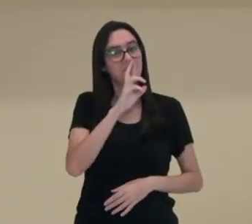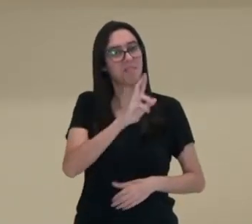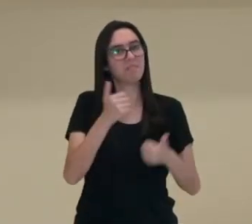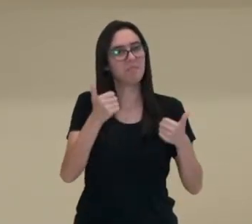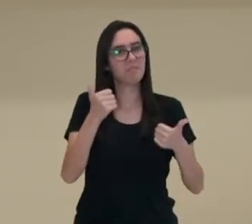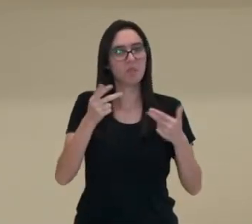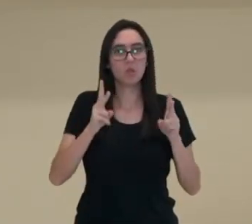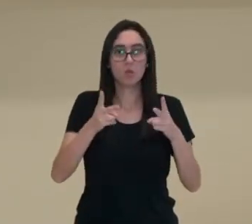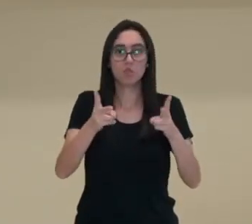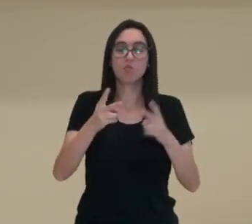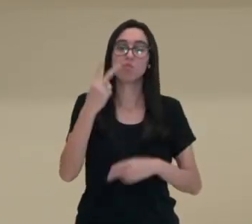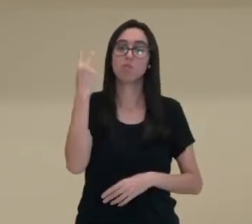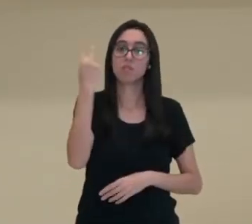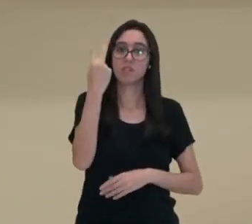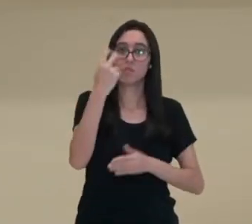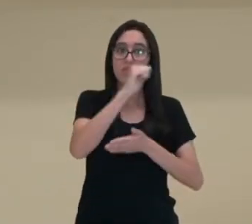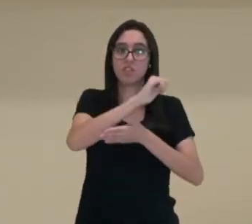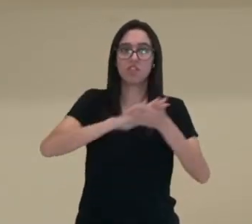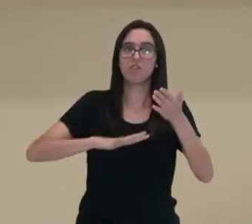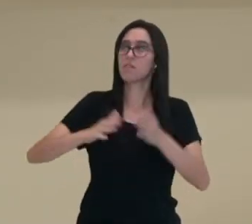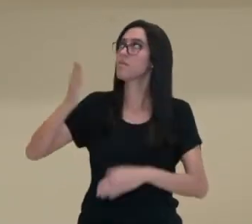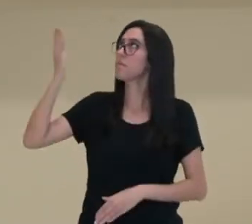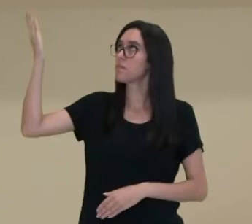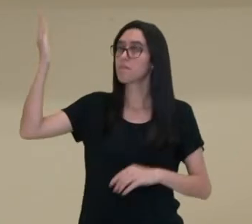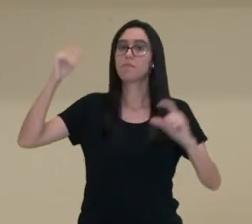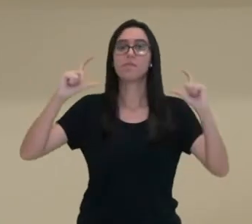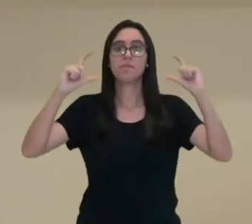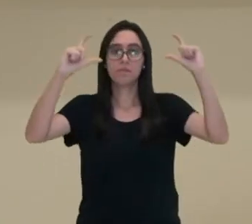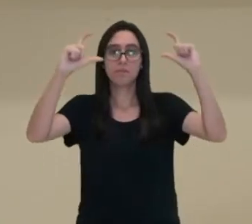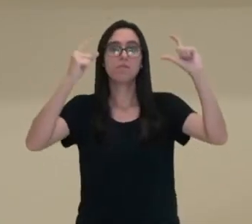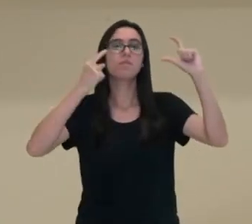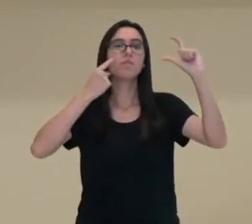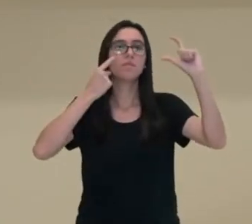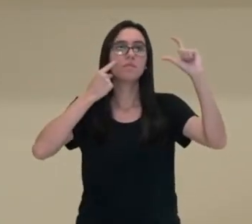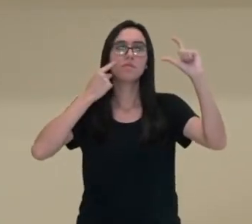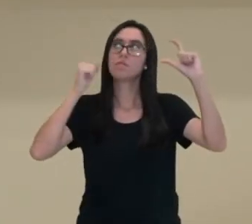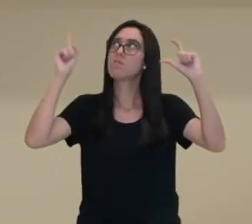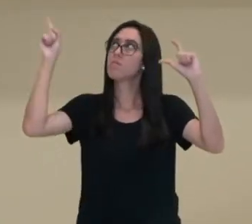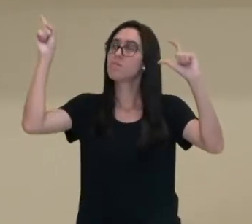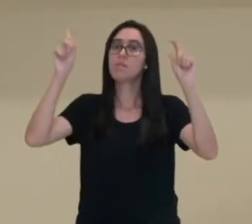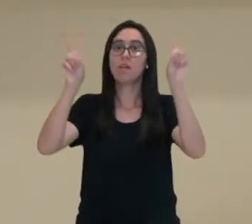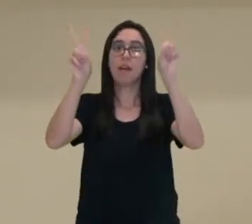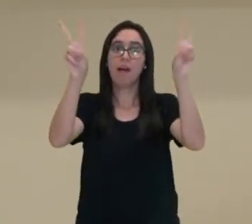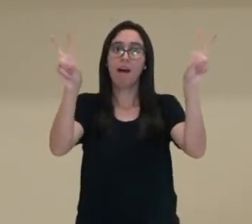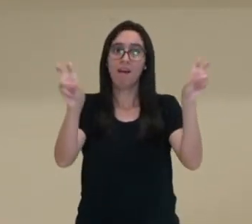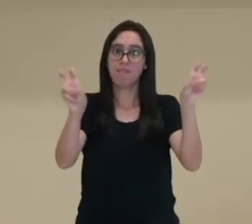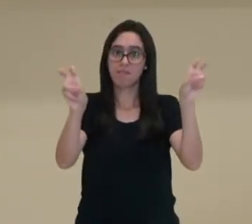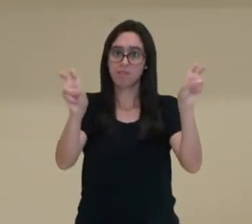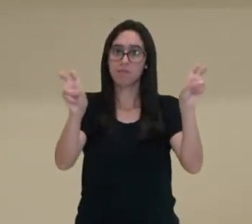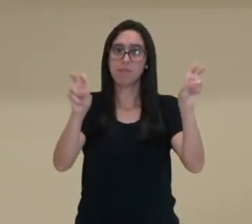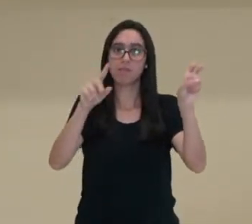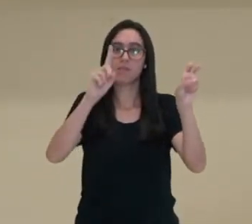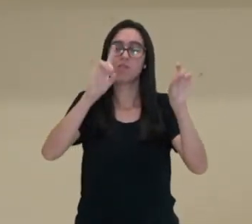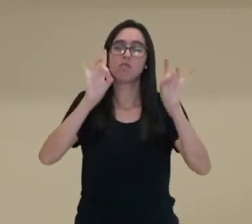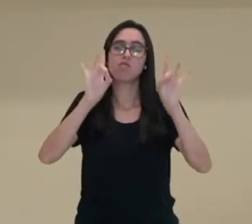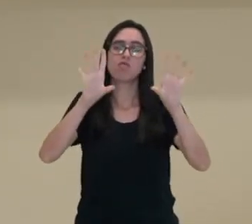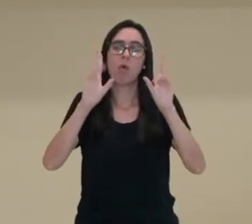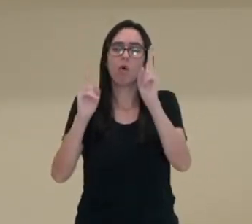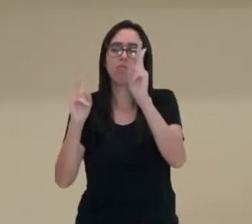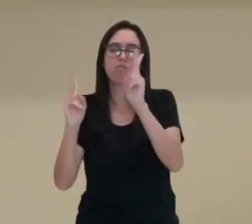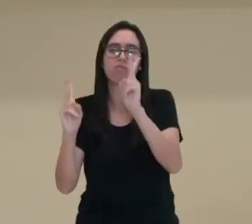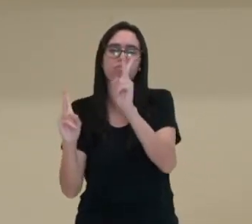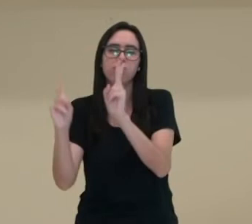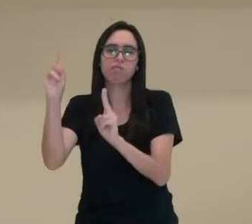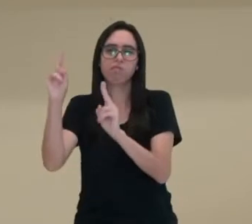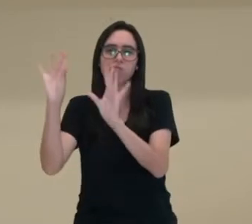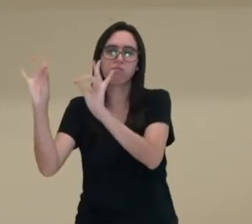para a nossa segunda atividade? Trouxemos outro fragmento, percebam que colocamos entre aspas para marcar a citação, porque é